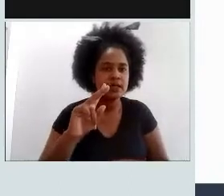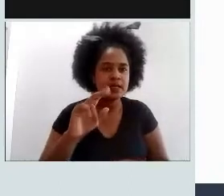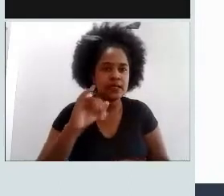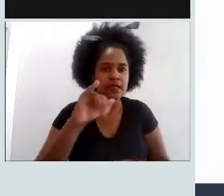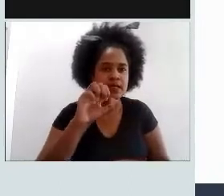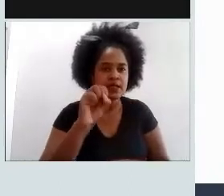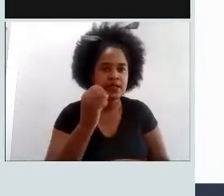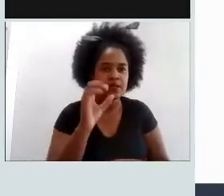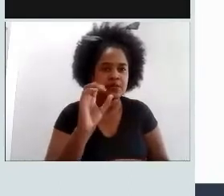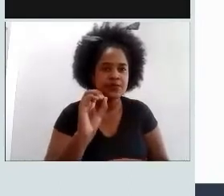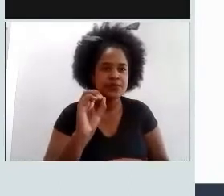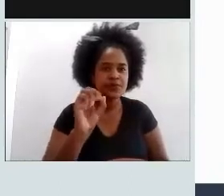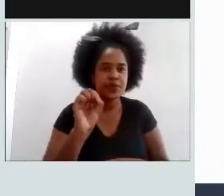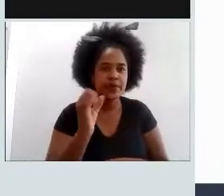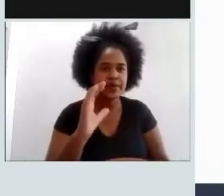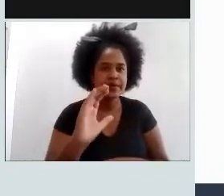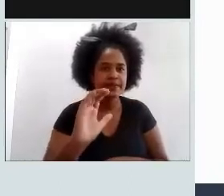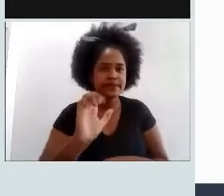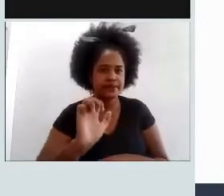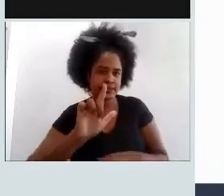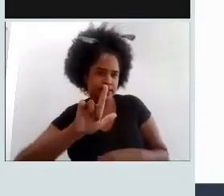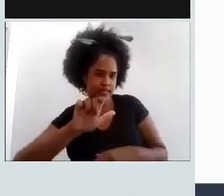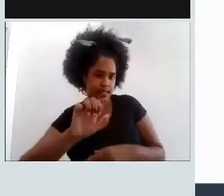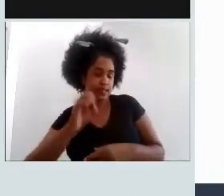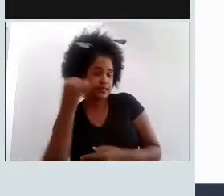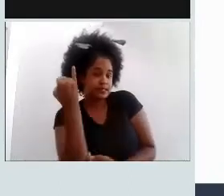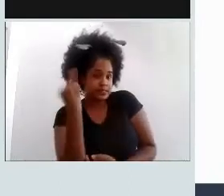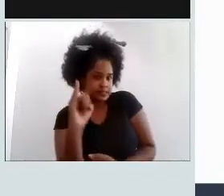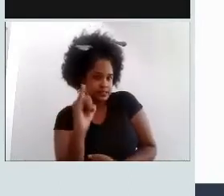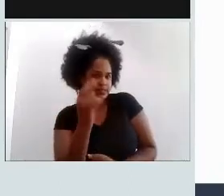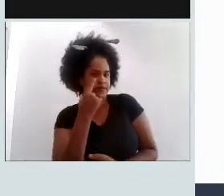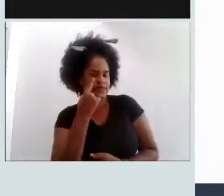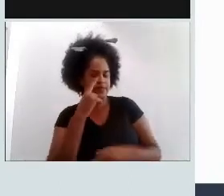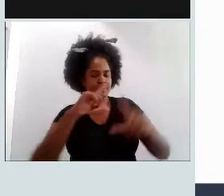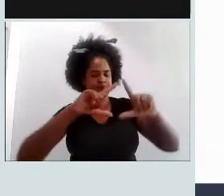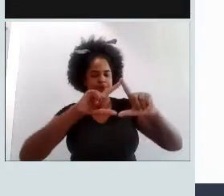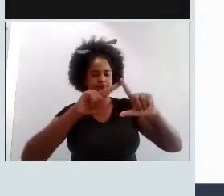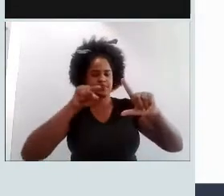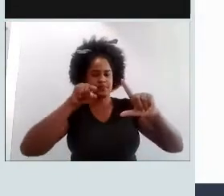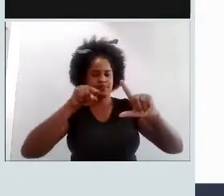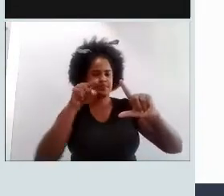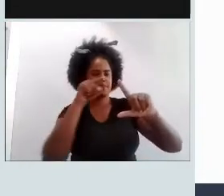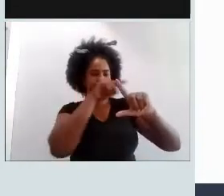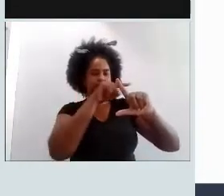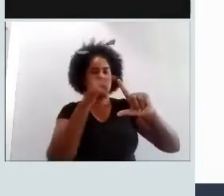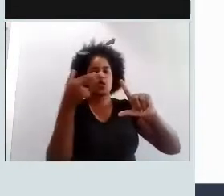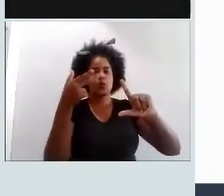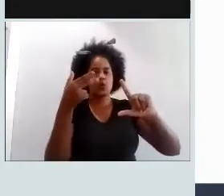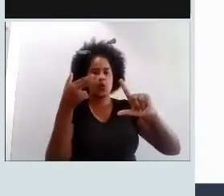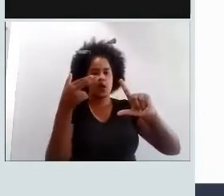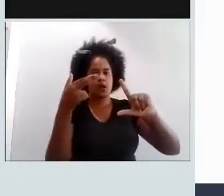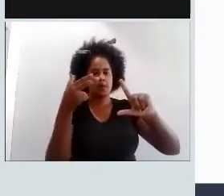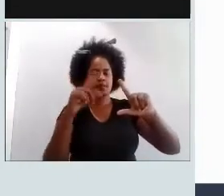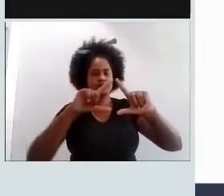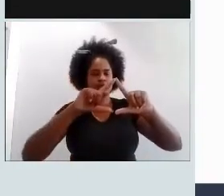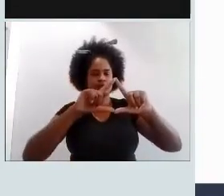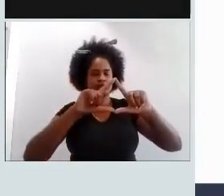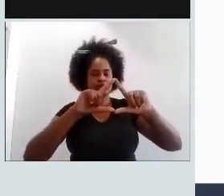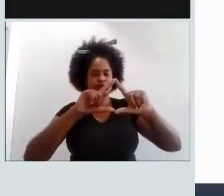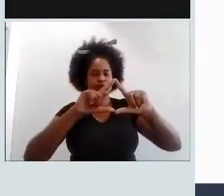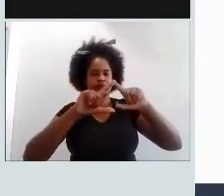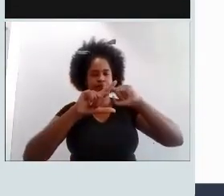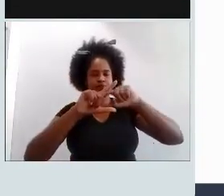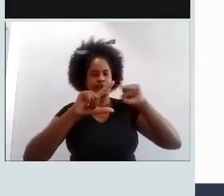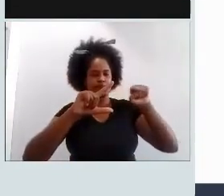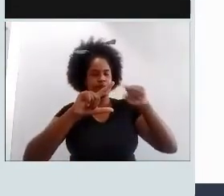ele tem 2 lados congruentes, 2 lados iguais, certo? Esses lados congruentes são sempre os